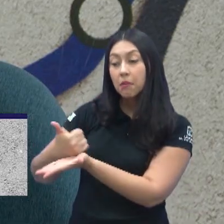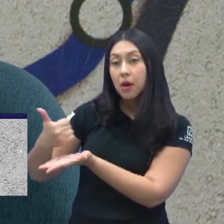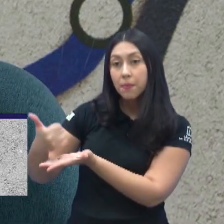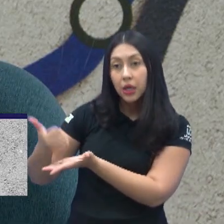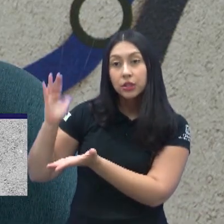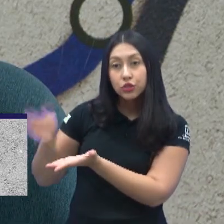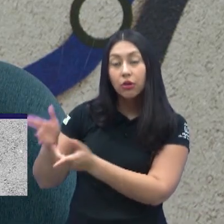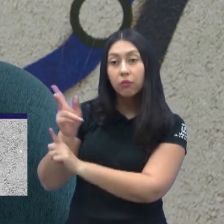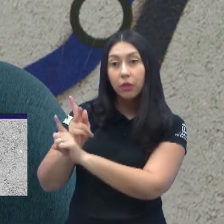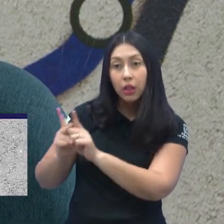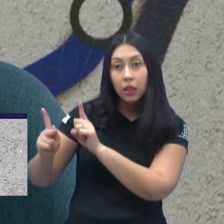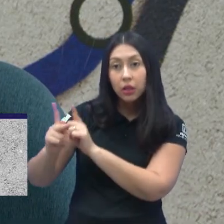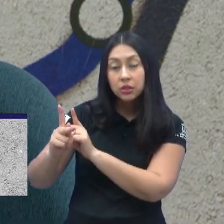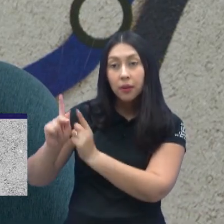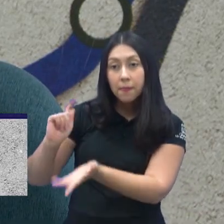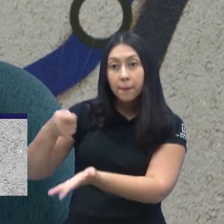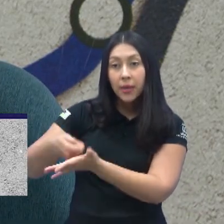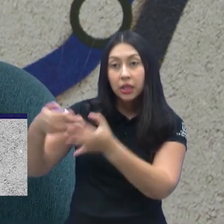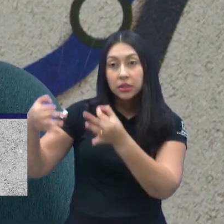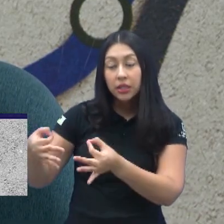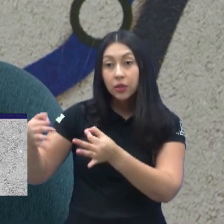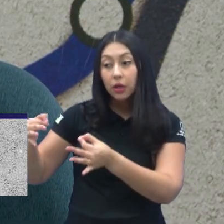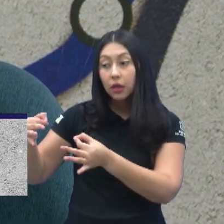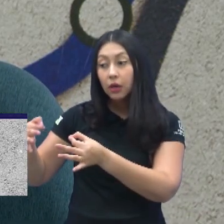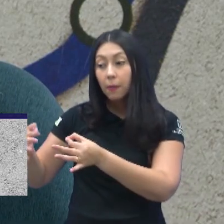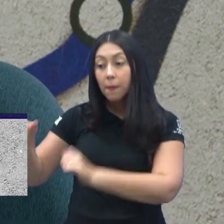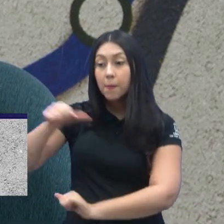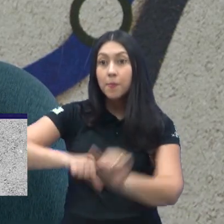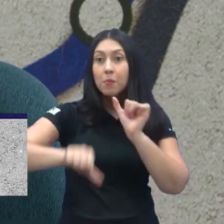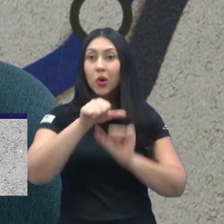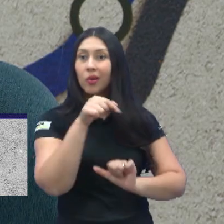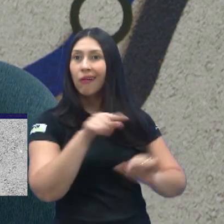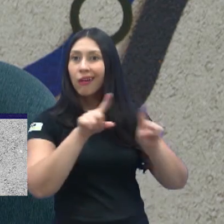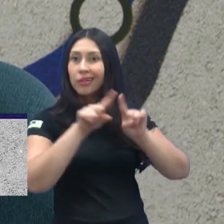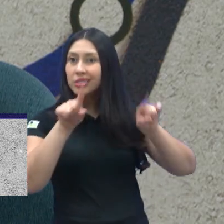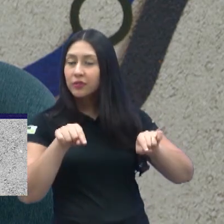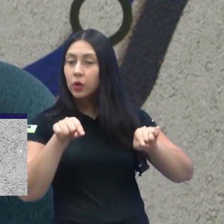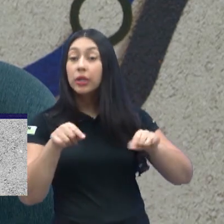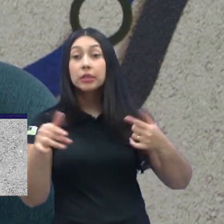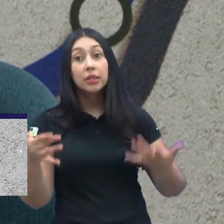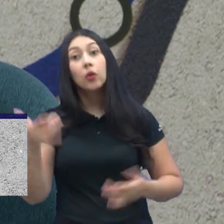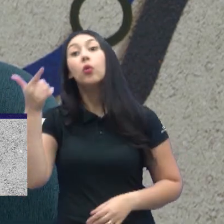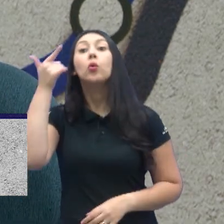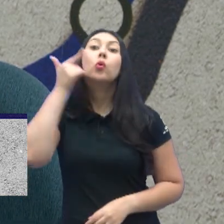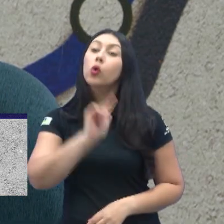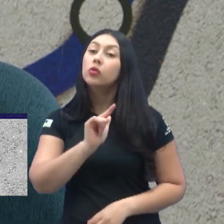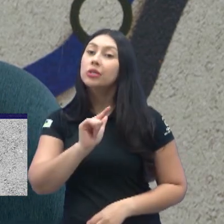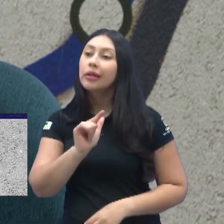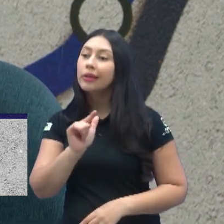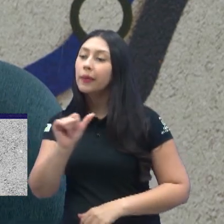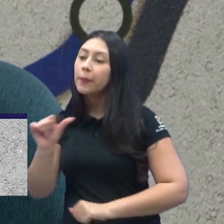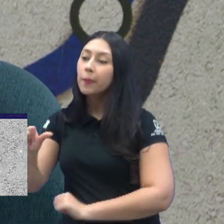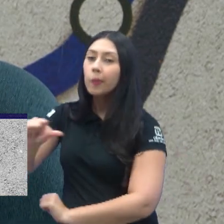Social, depois ele vai ser um servidor público. Ele consegue fazer, né, passar de um regime para o